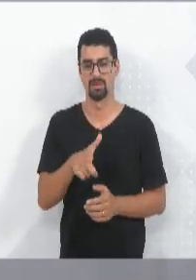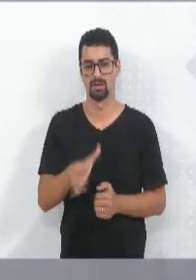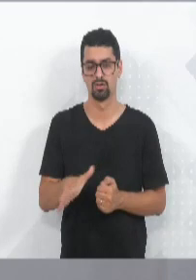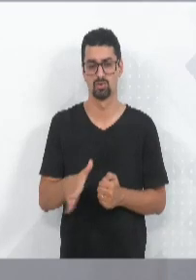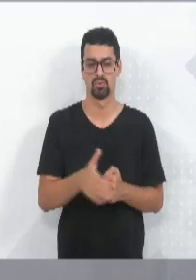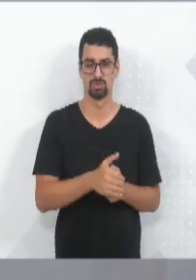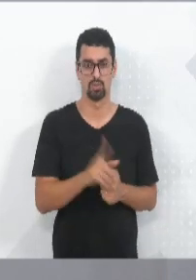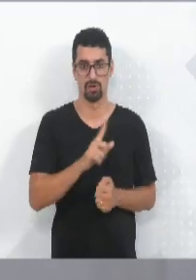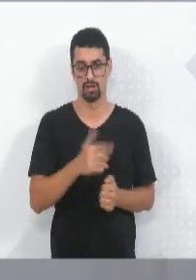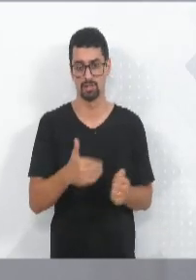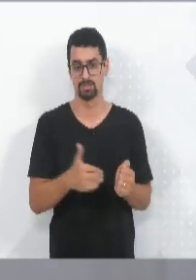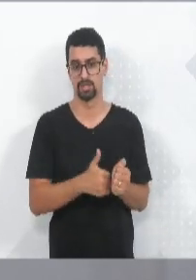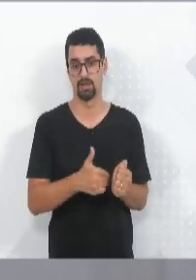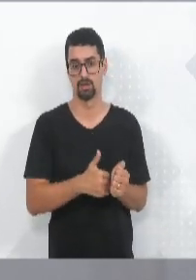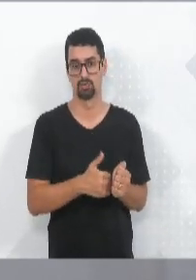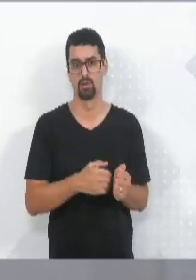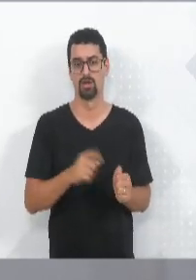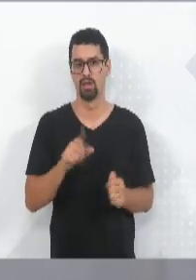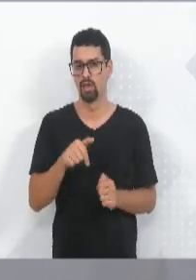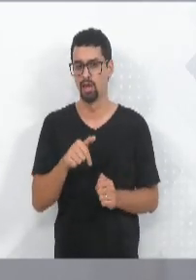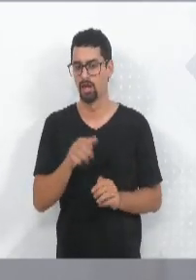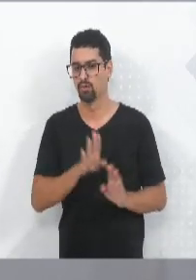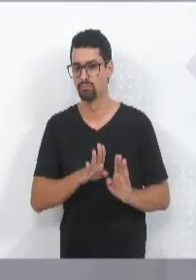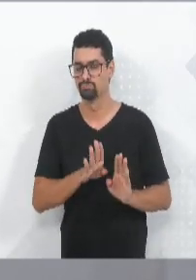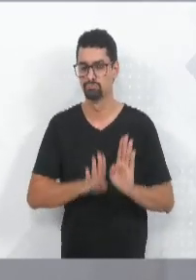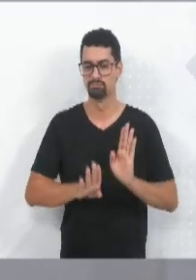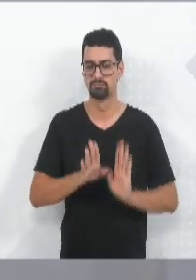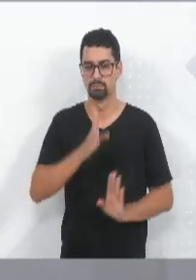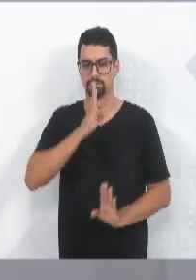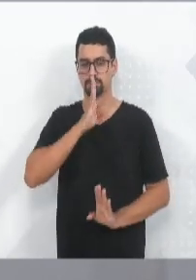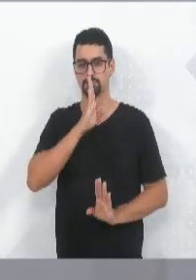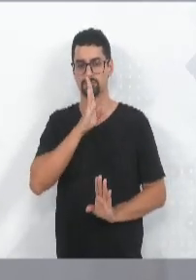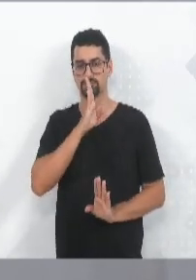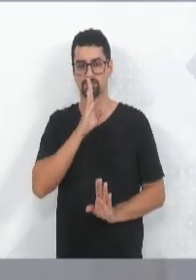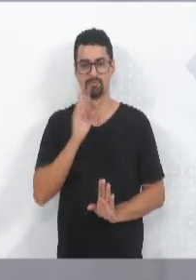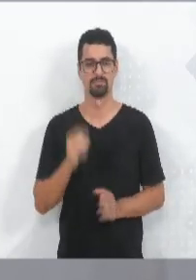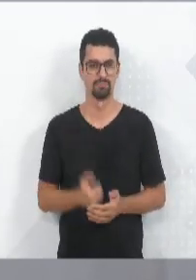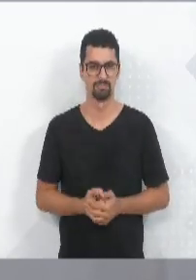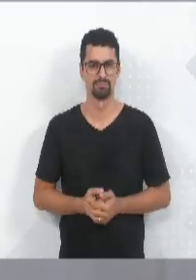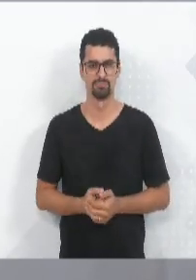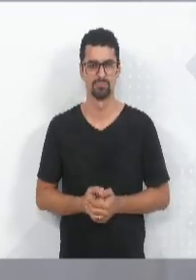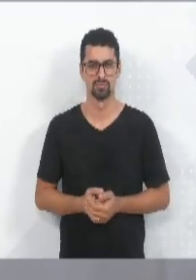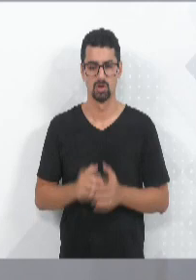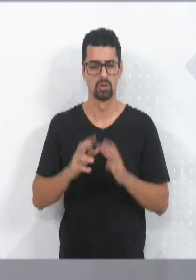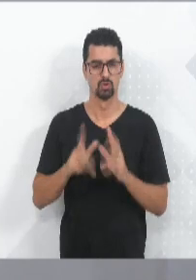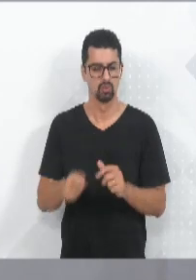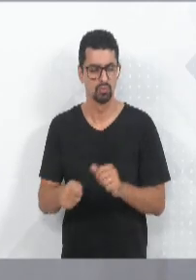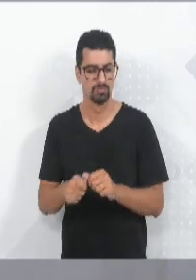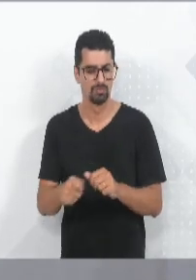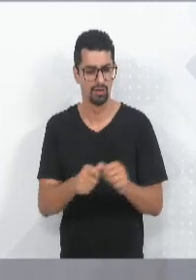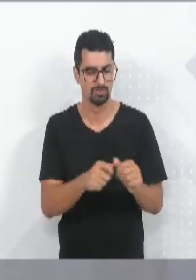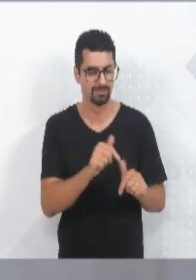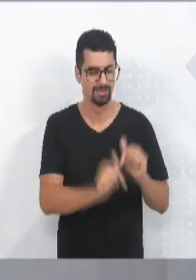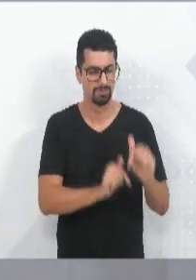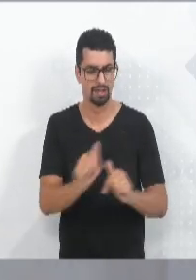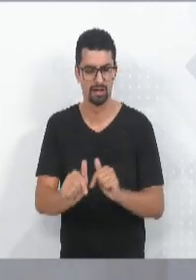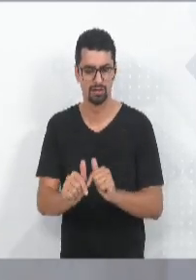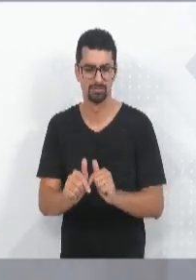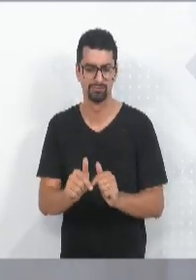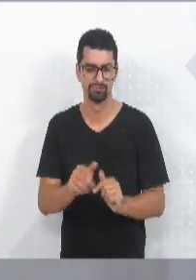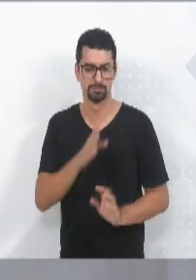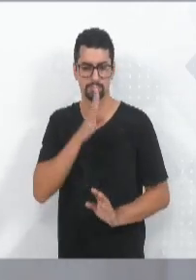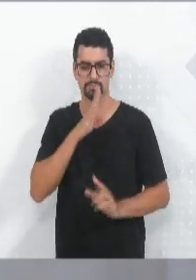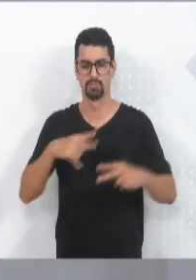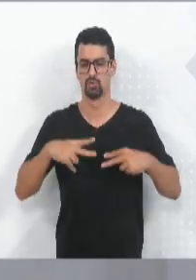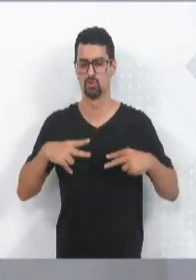secreta é discreta né esses trabalhos todos de filantropia são realizados com discrição então não se